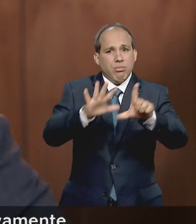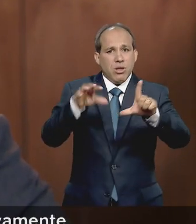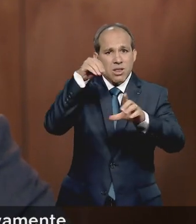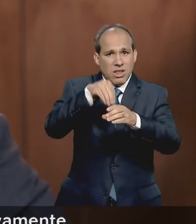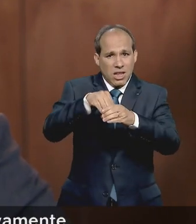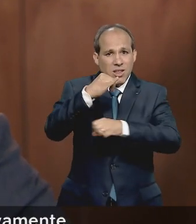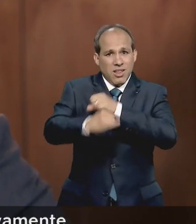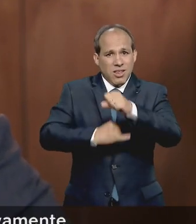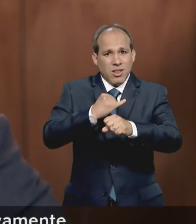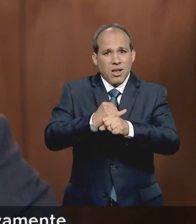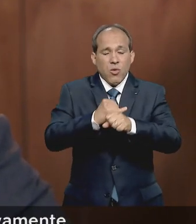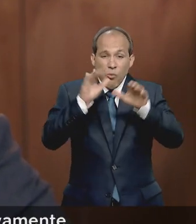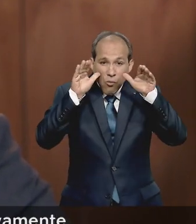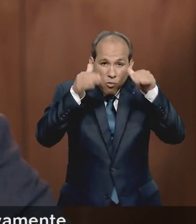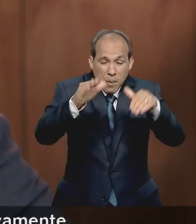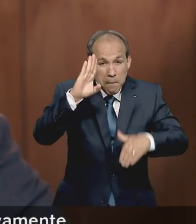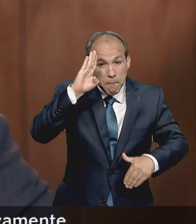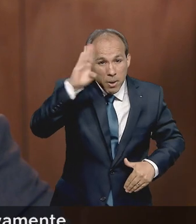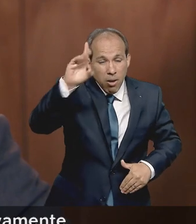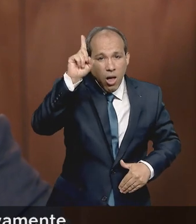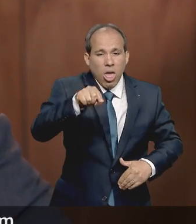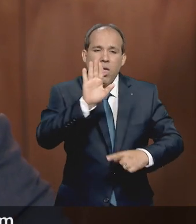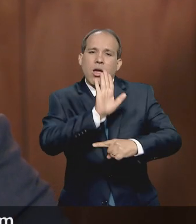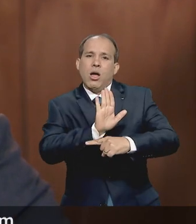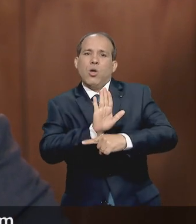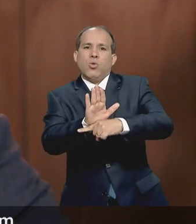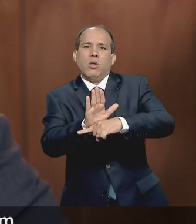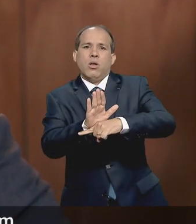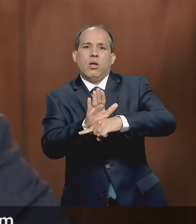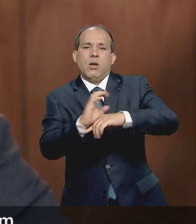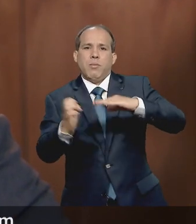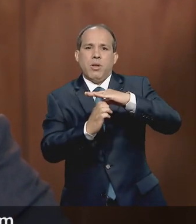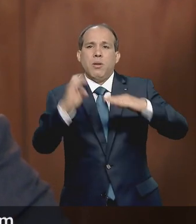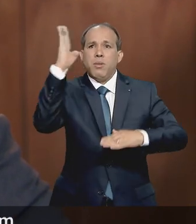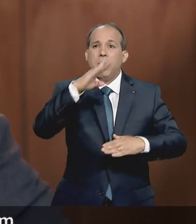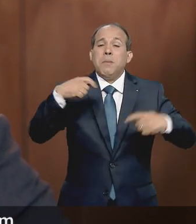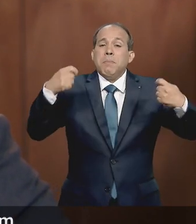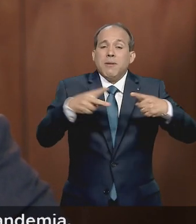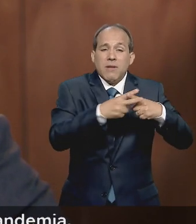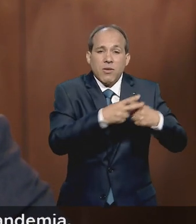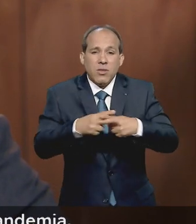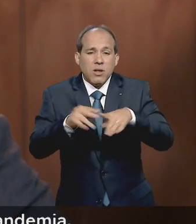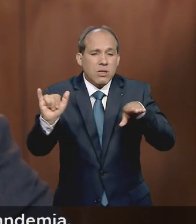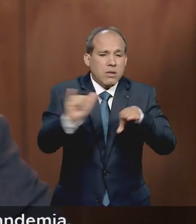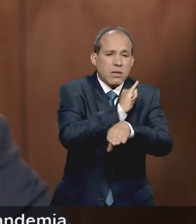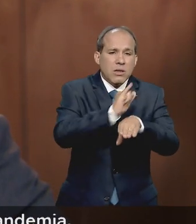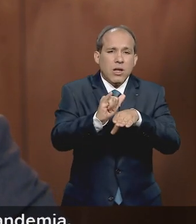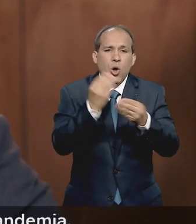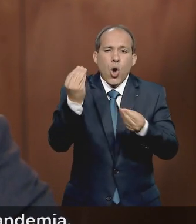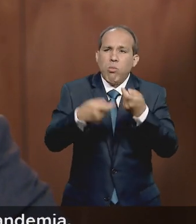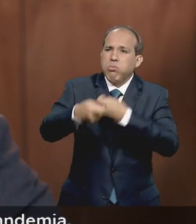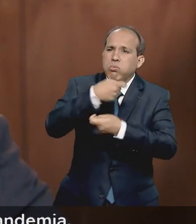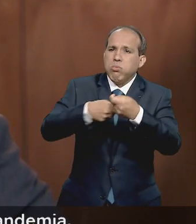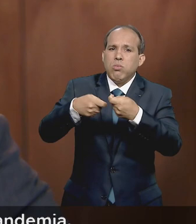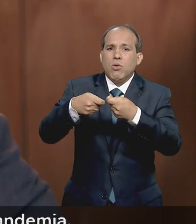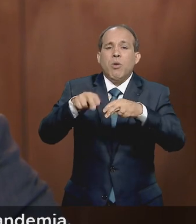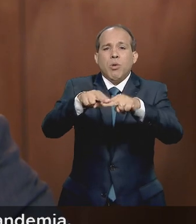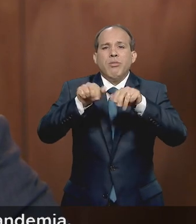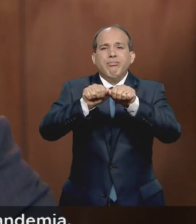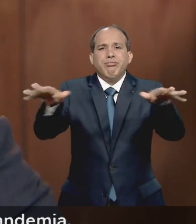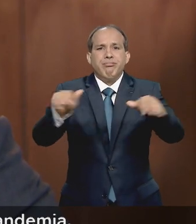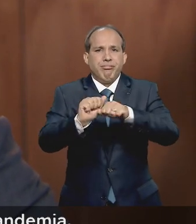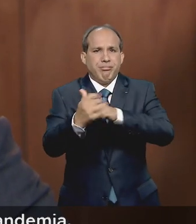Portal na internet dedicado exclusivamente ajudar as empresas brasileiras que precisam revisar a sua estratégias comerciais